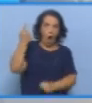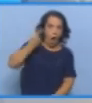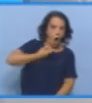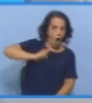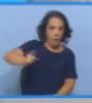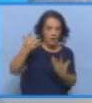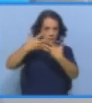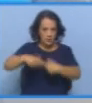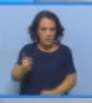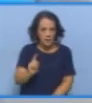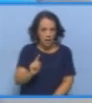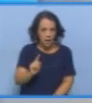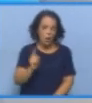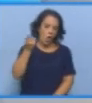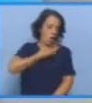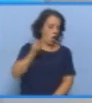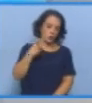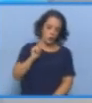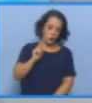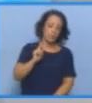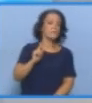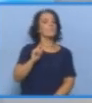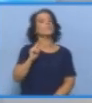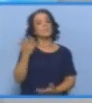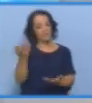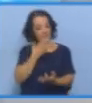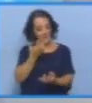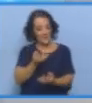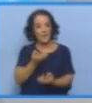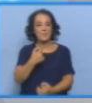ser sindicalizada de modo nenhum. E dirigente, no caso. Sim, pronto,